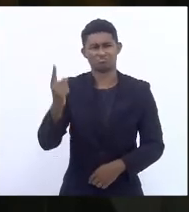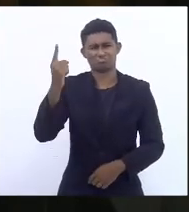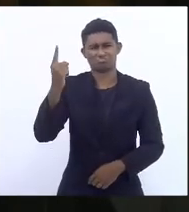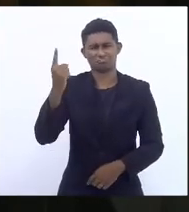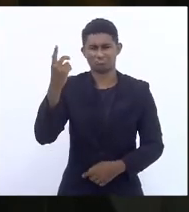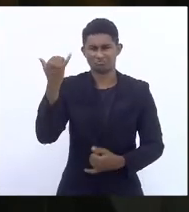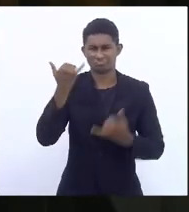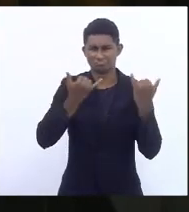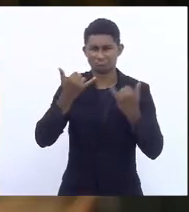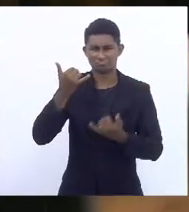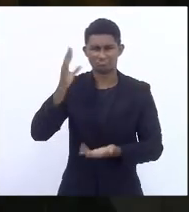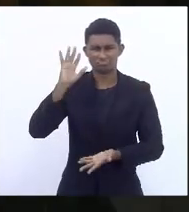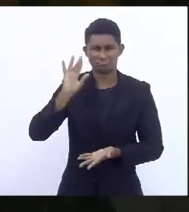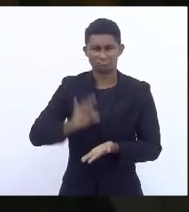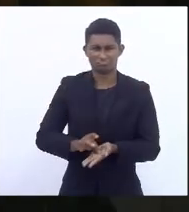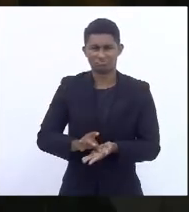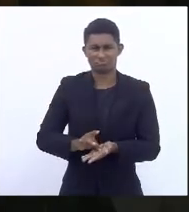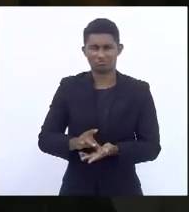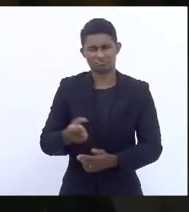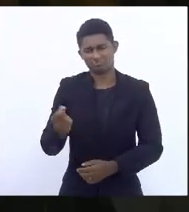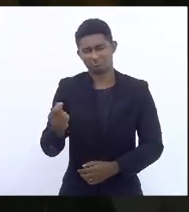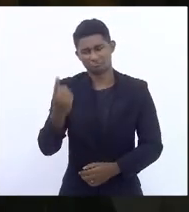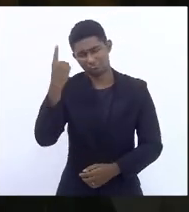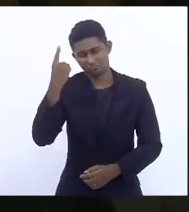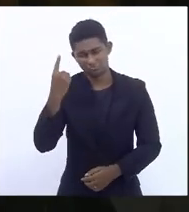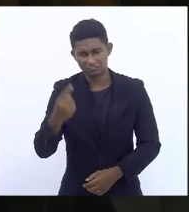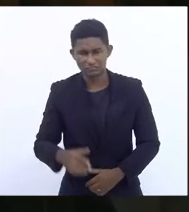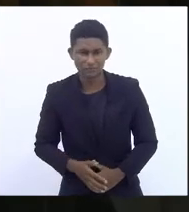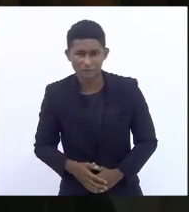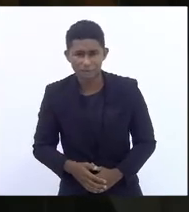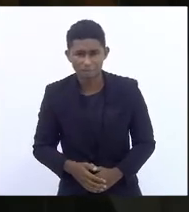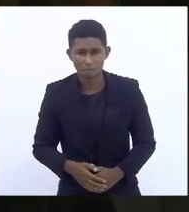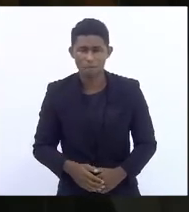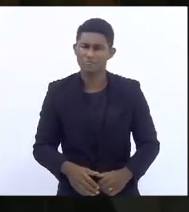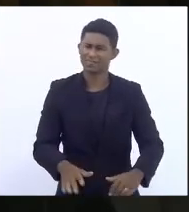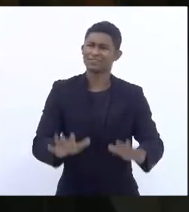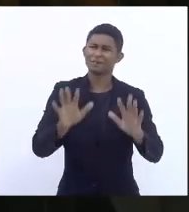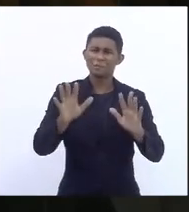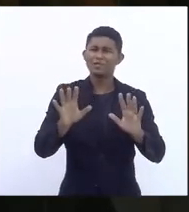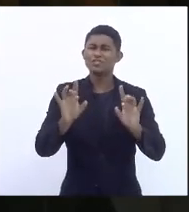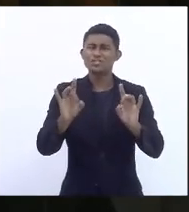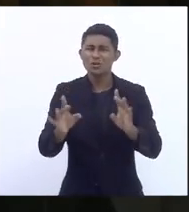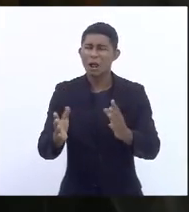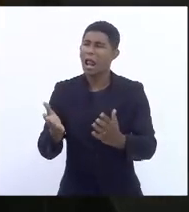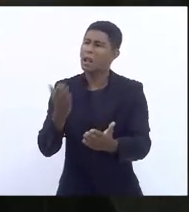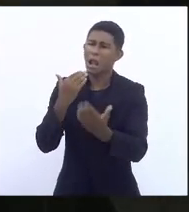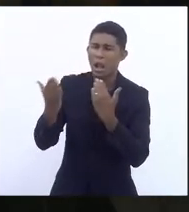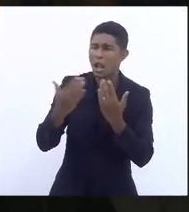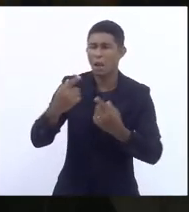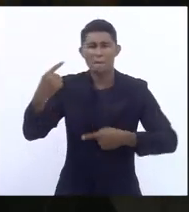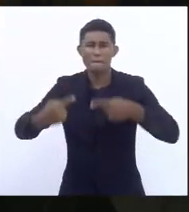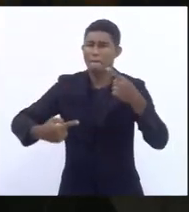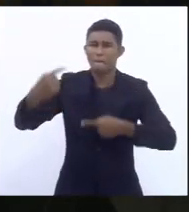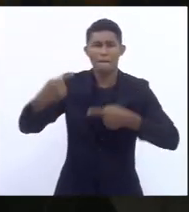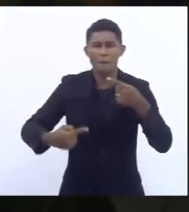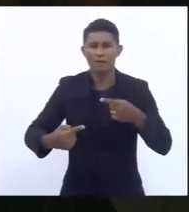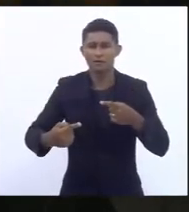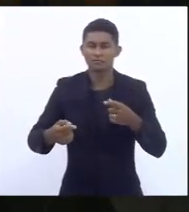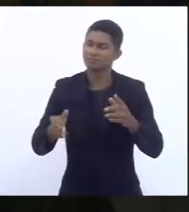não ficar, deputada Marta, no mero bate-boca, eu trouxe